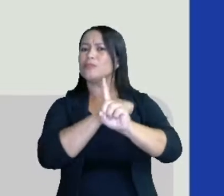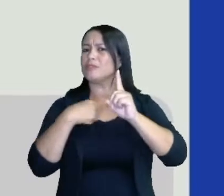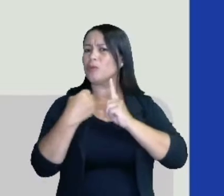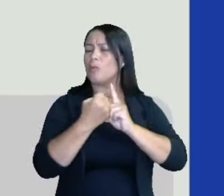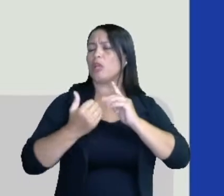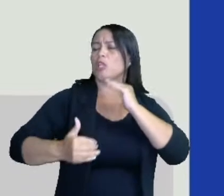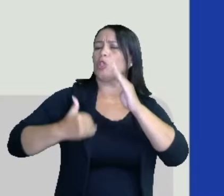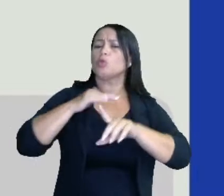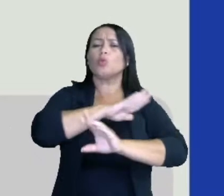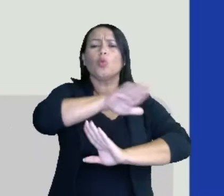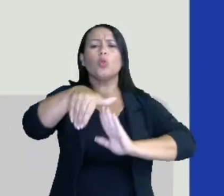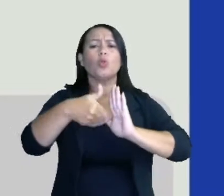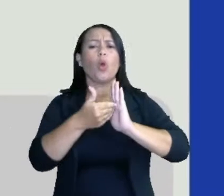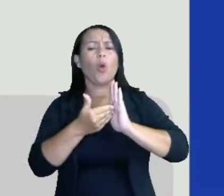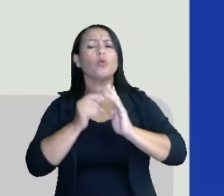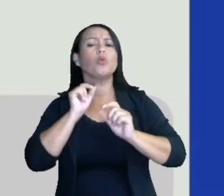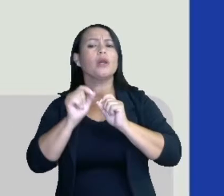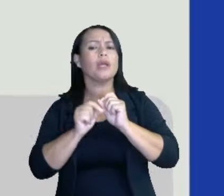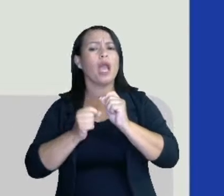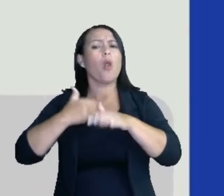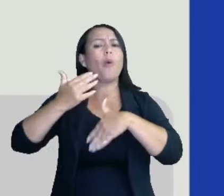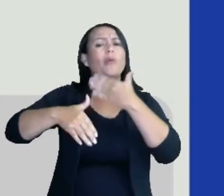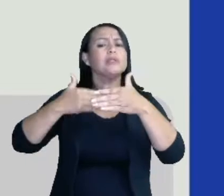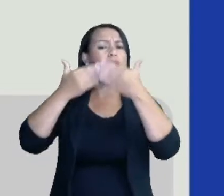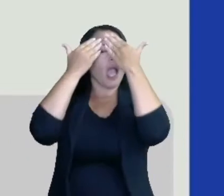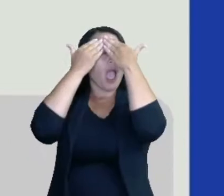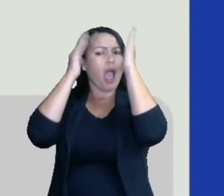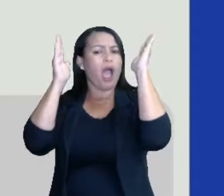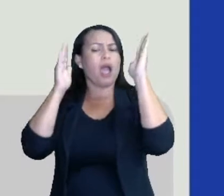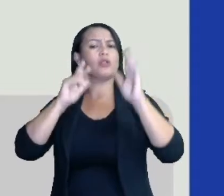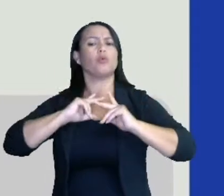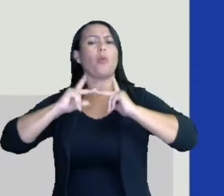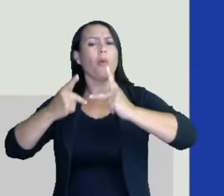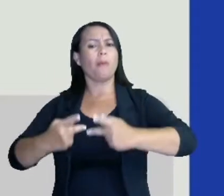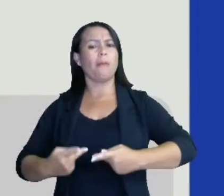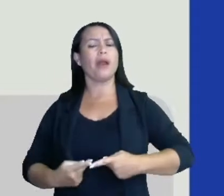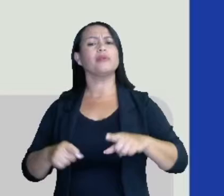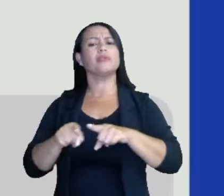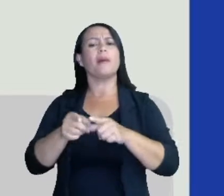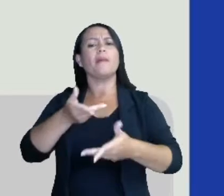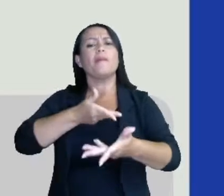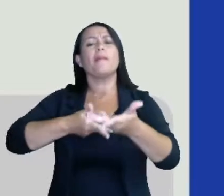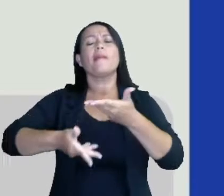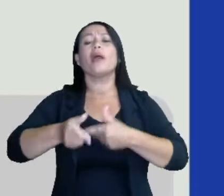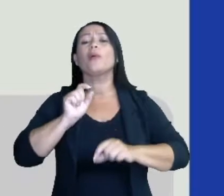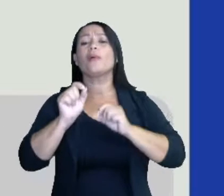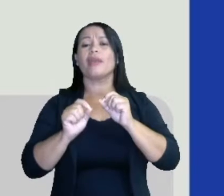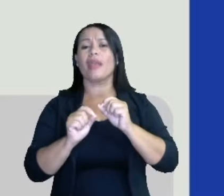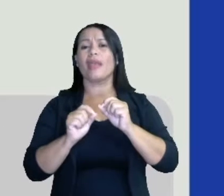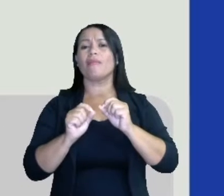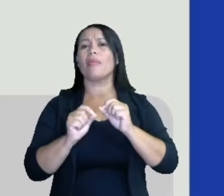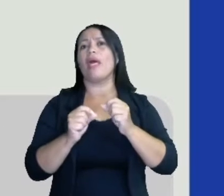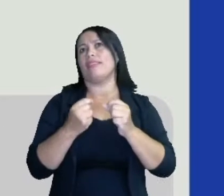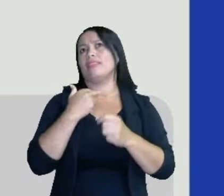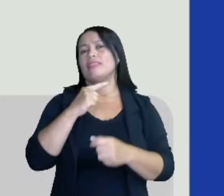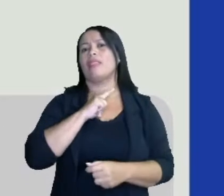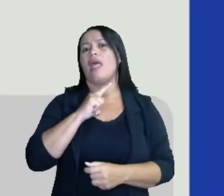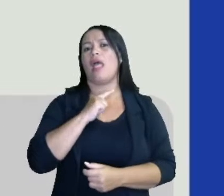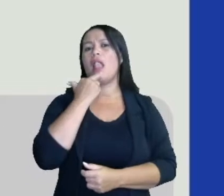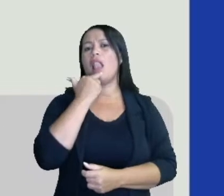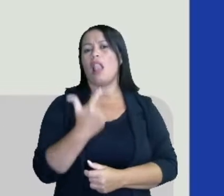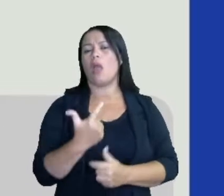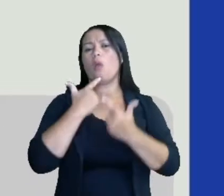humano capaz de expressar e compartilhar significação constitui linguagens, como, por exemplo,